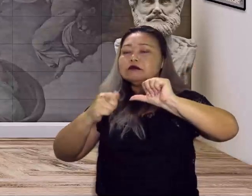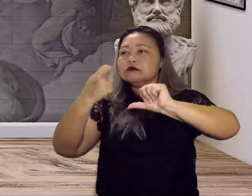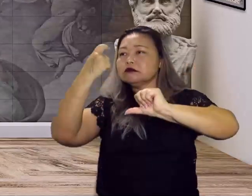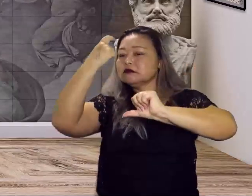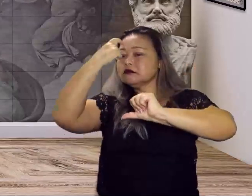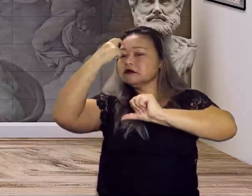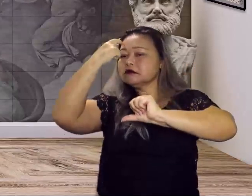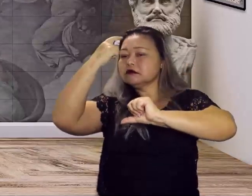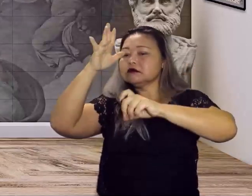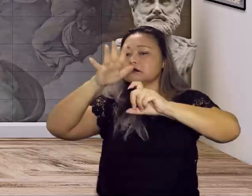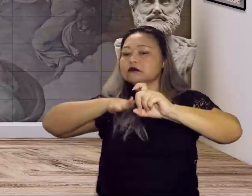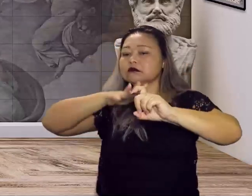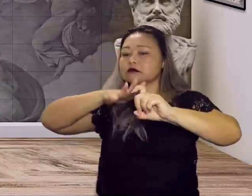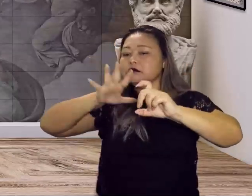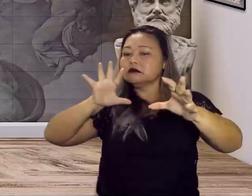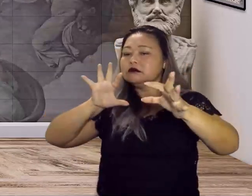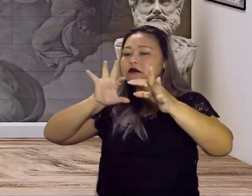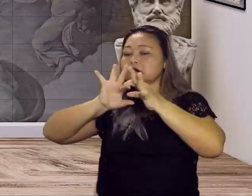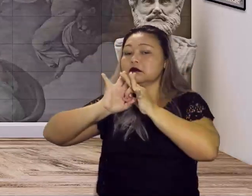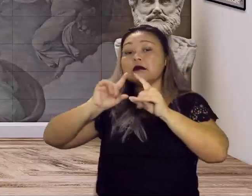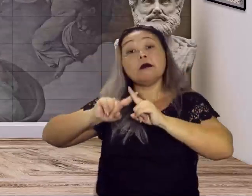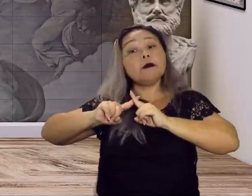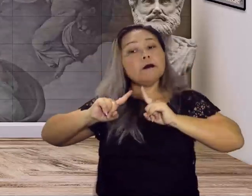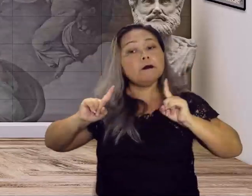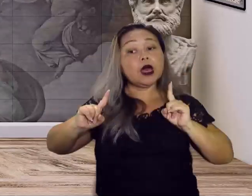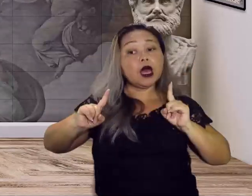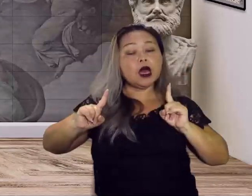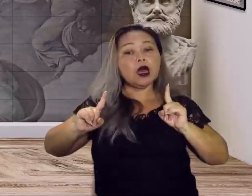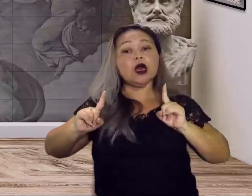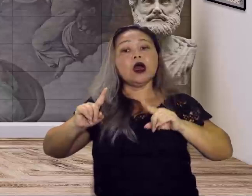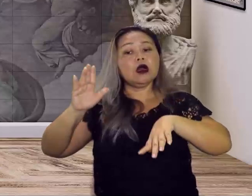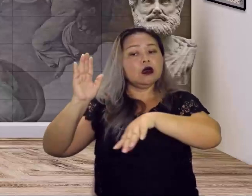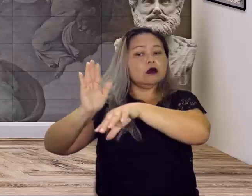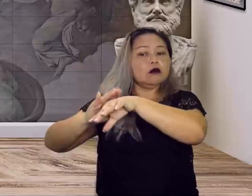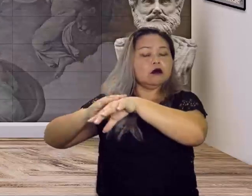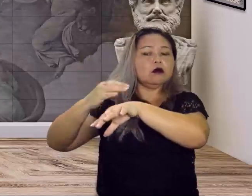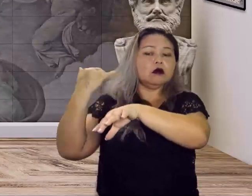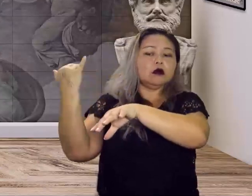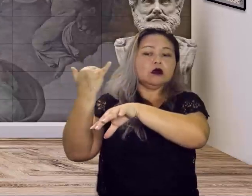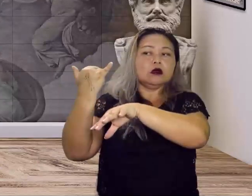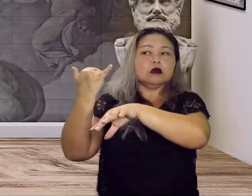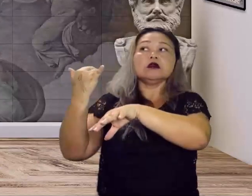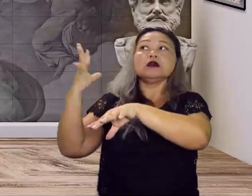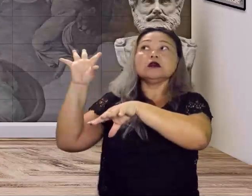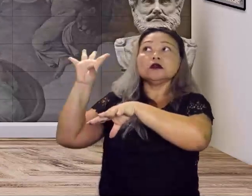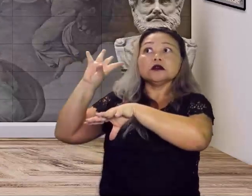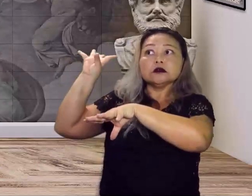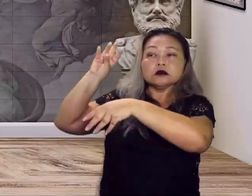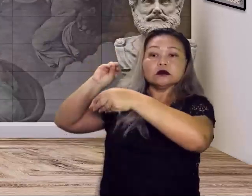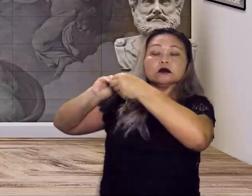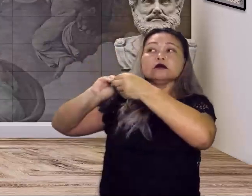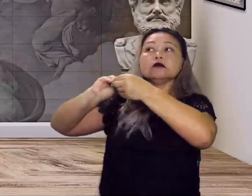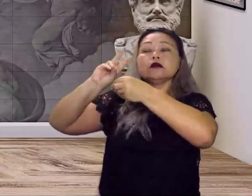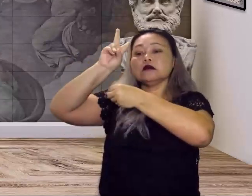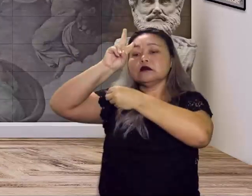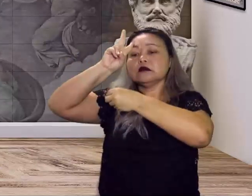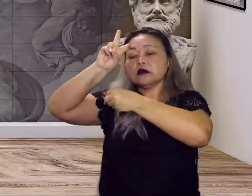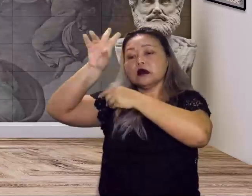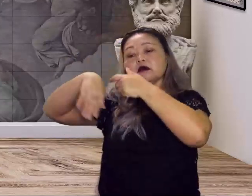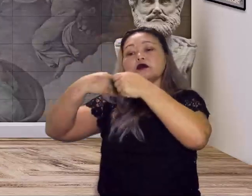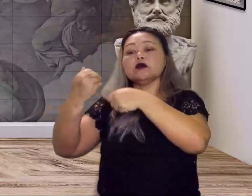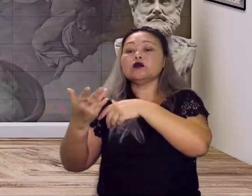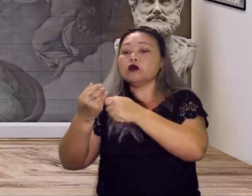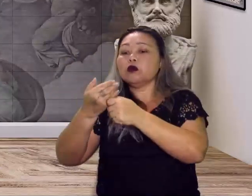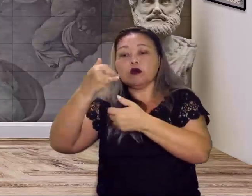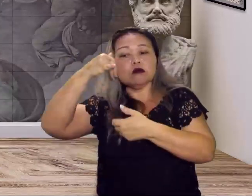pensamento mitológico. Mas aqueles que são mais importantes, eles carregam na história. Como exemplo é do Boitatá,